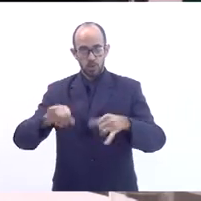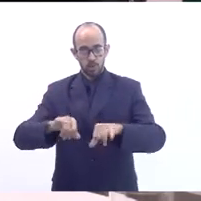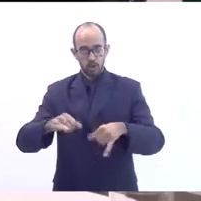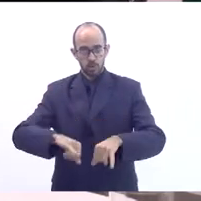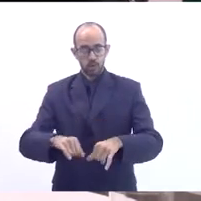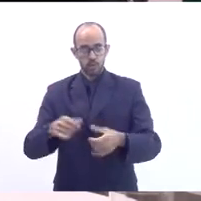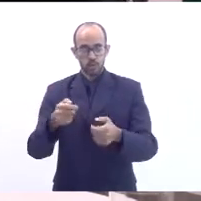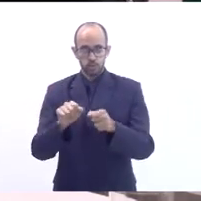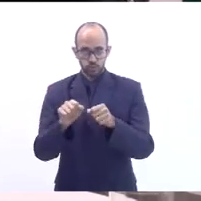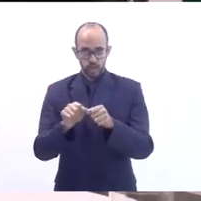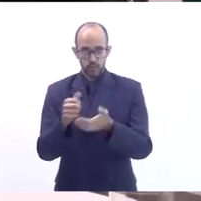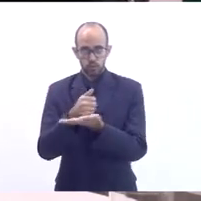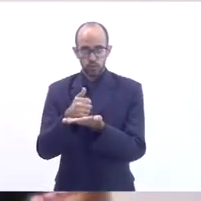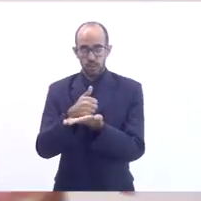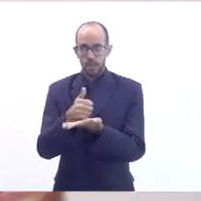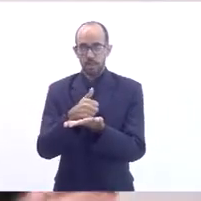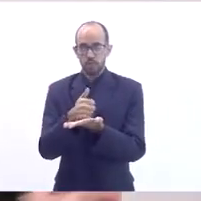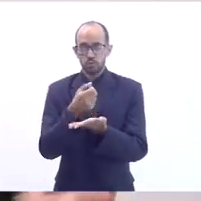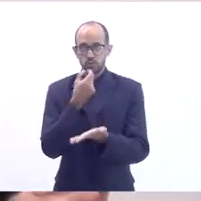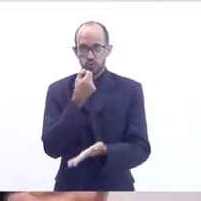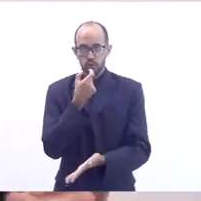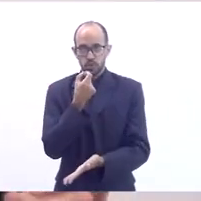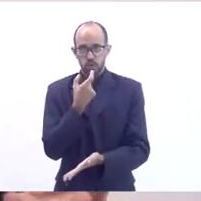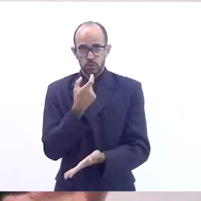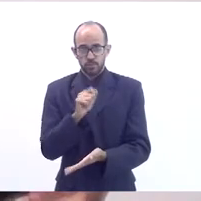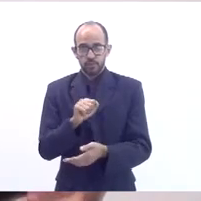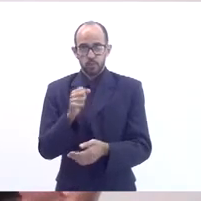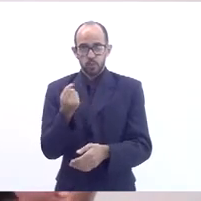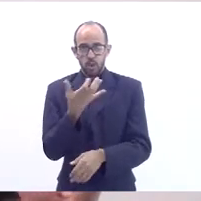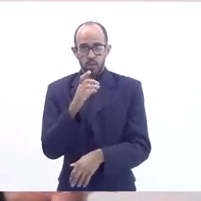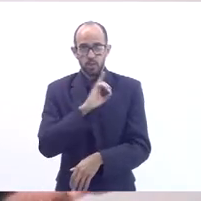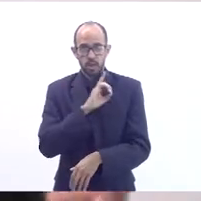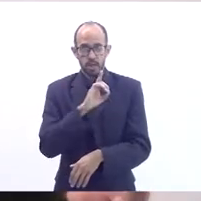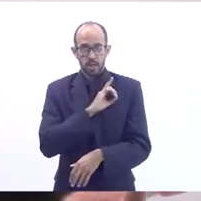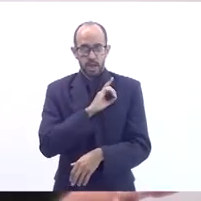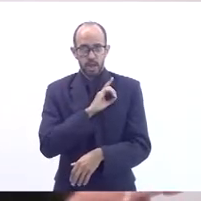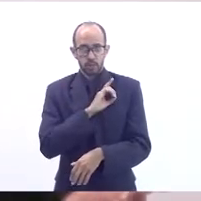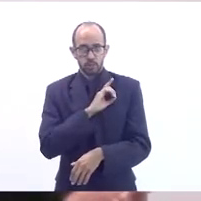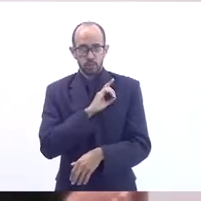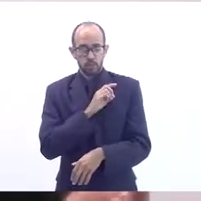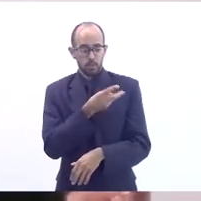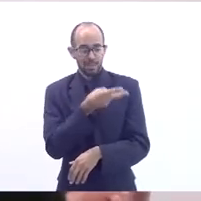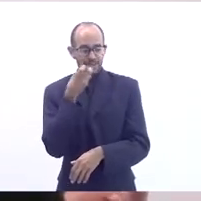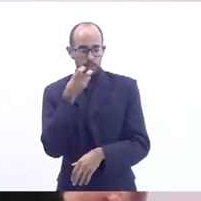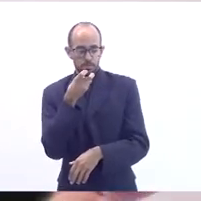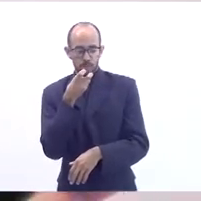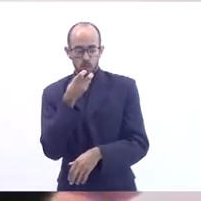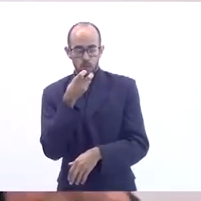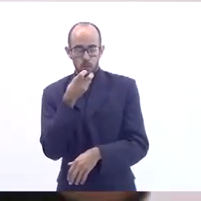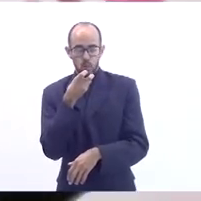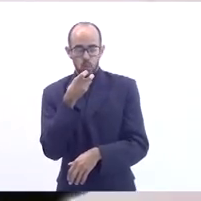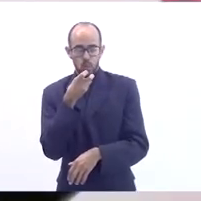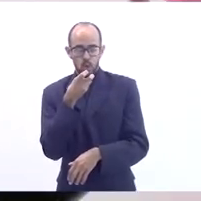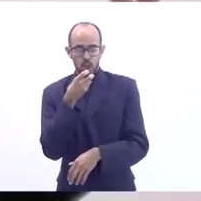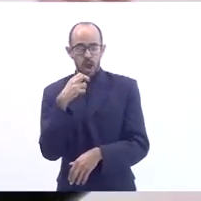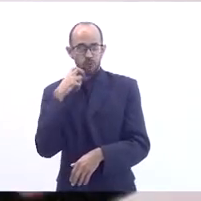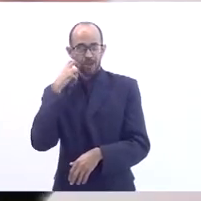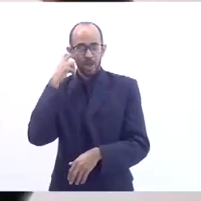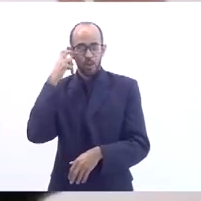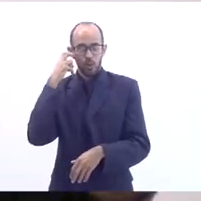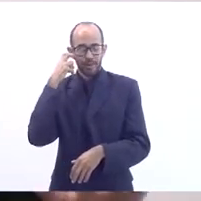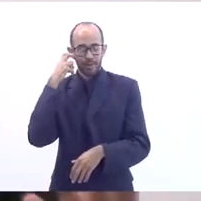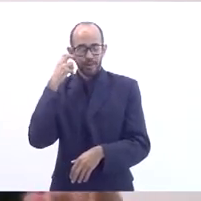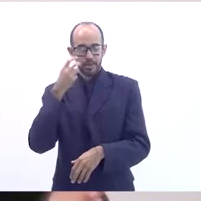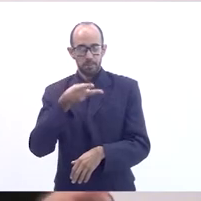por um paciente e aí o quando delegado né da região e viu mico que eles estavam é fazendo viram que era um